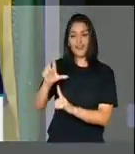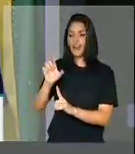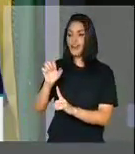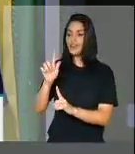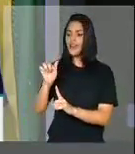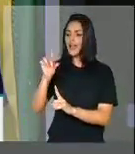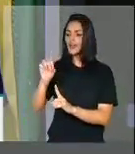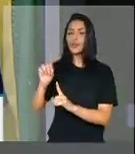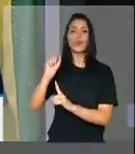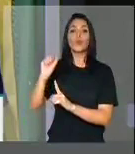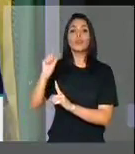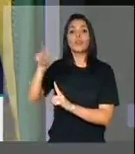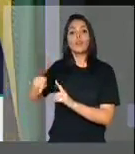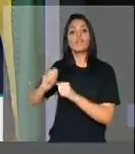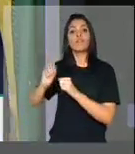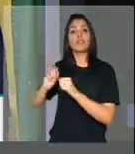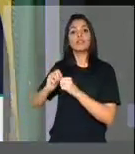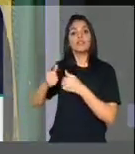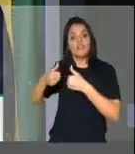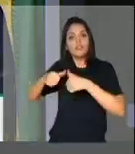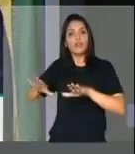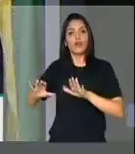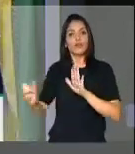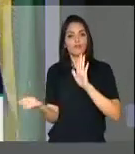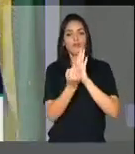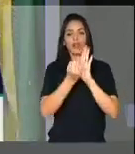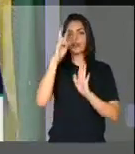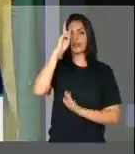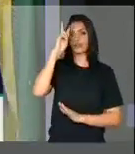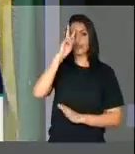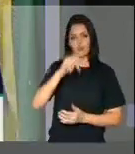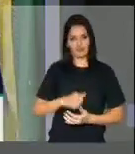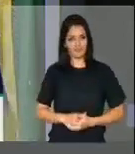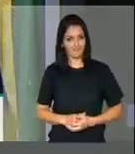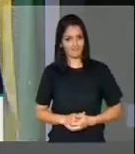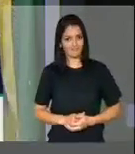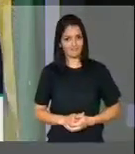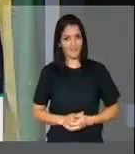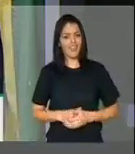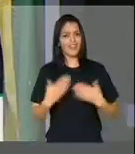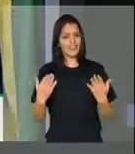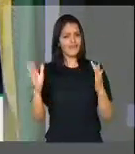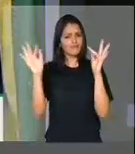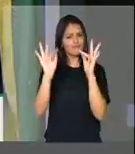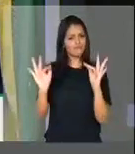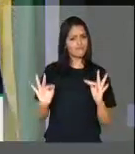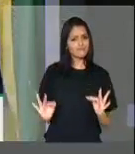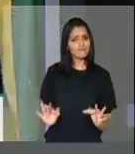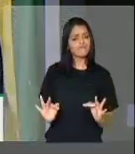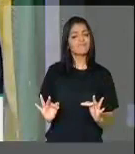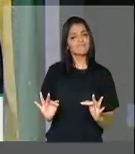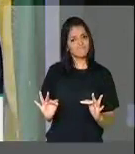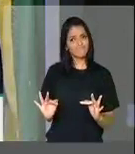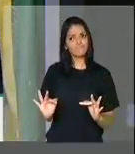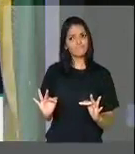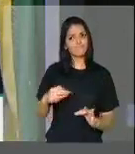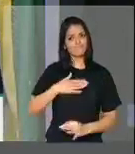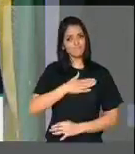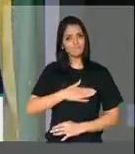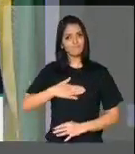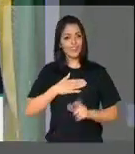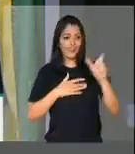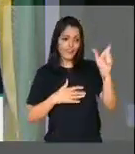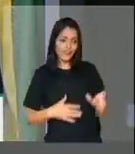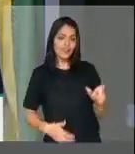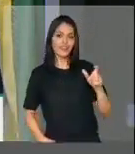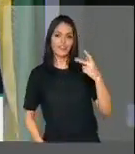e dos seus amigos. E feliz, apesar de tudo, é você, Luiz